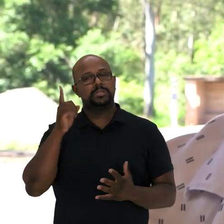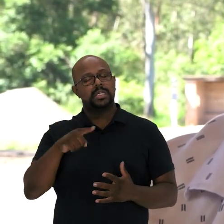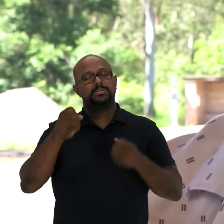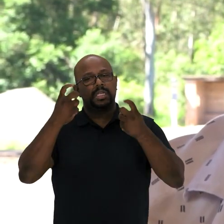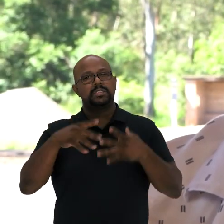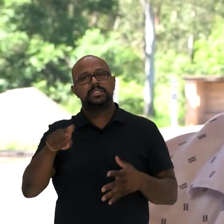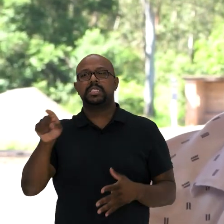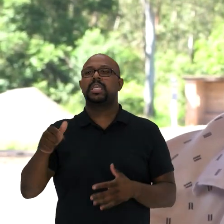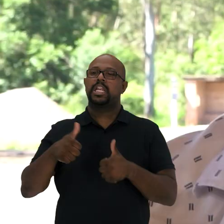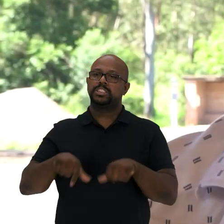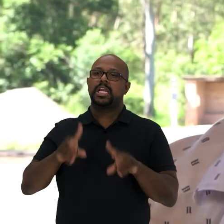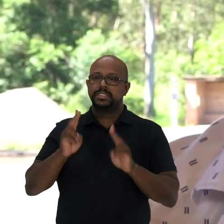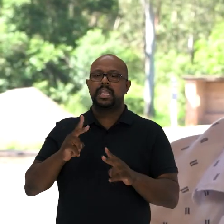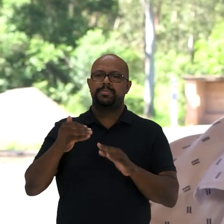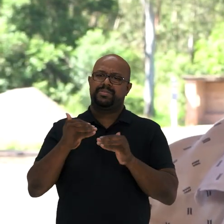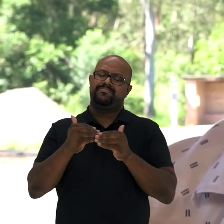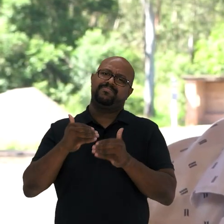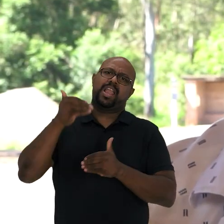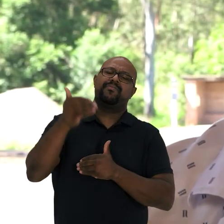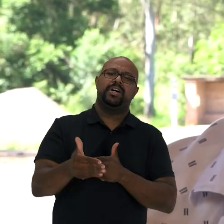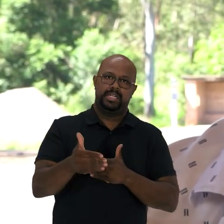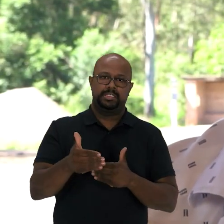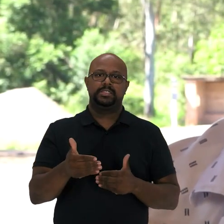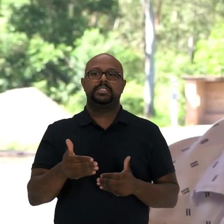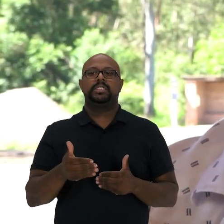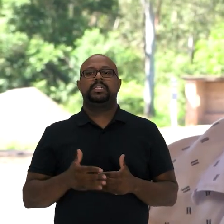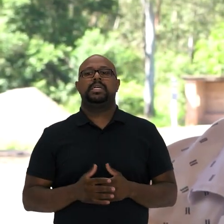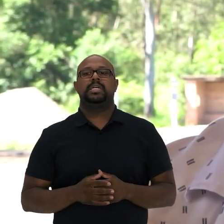acho que a explicação é dizer que ele estava sempre na frente do...